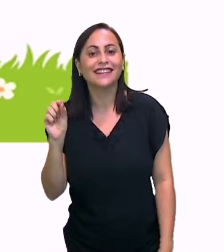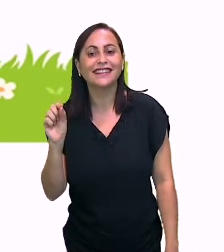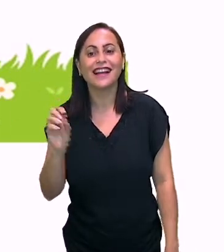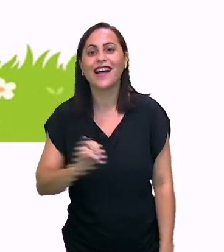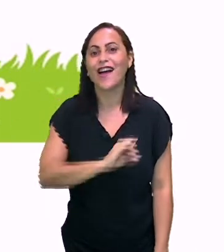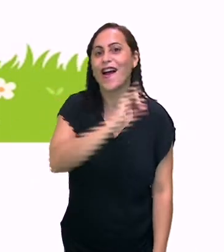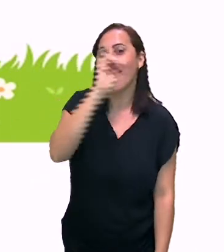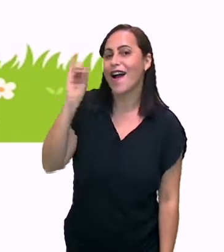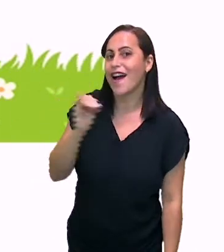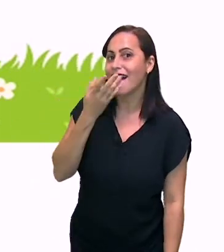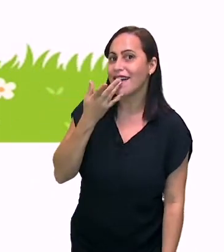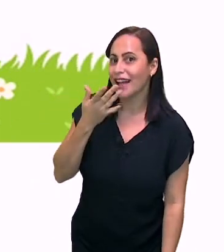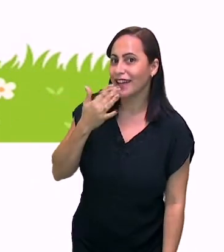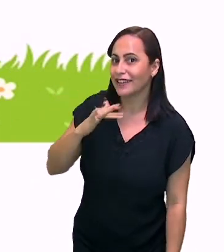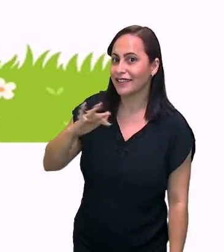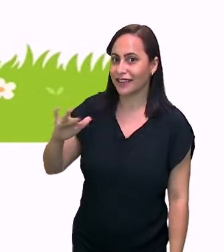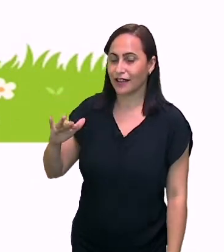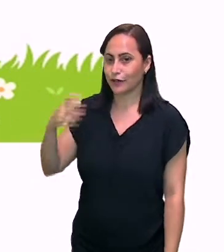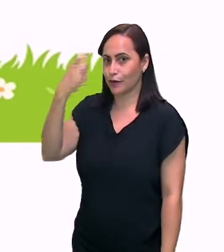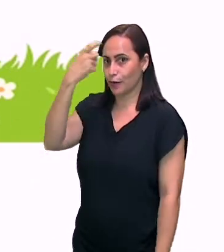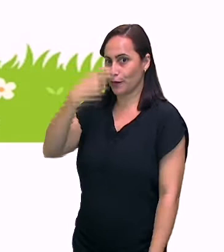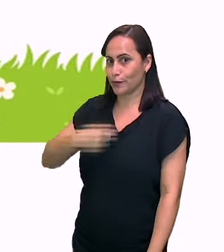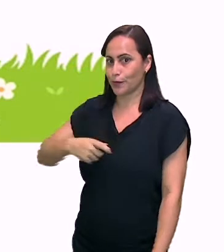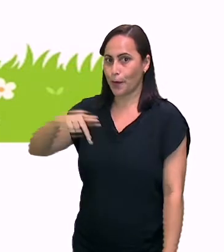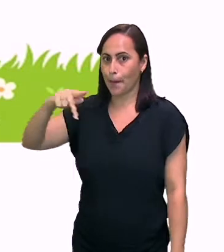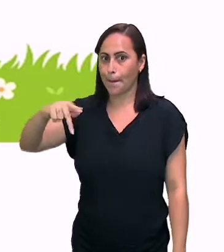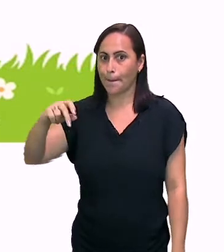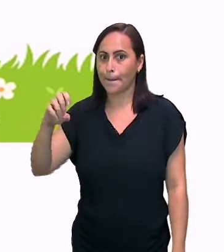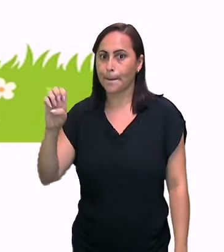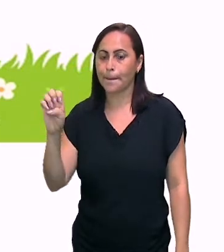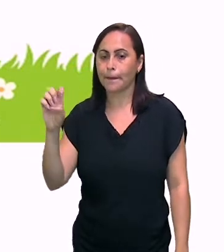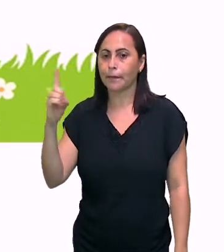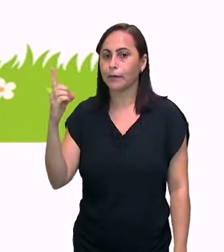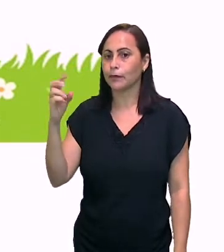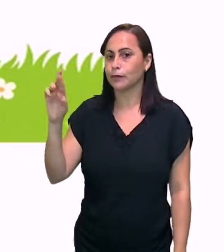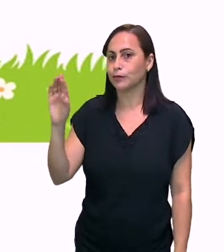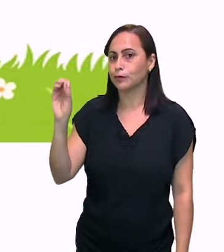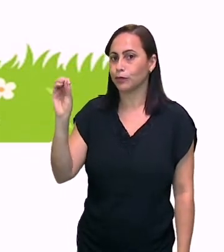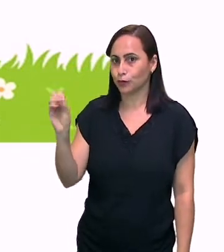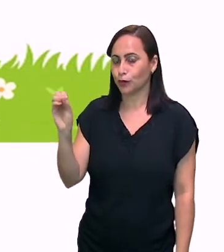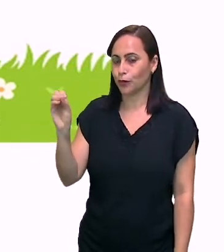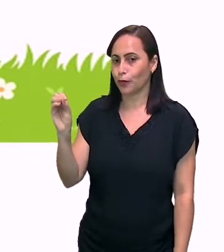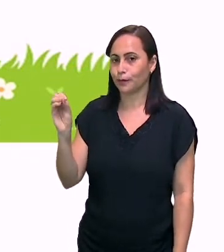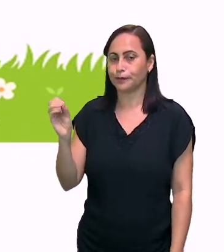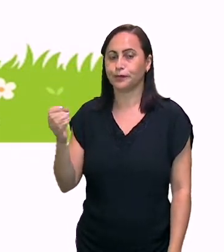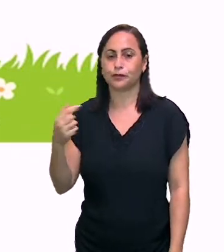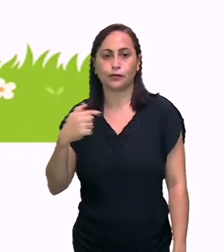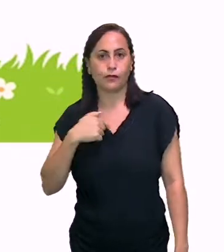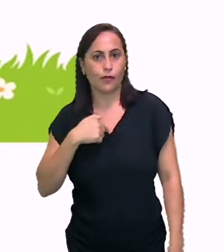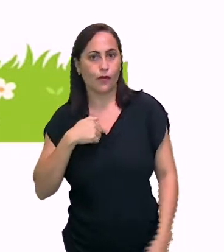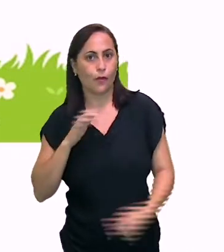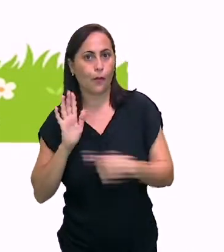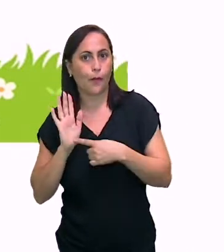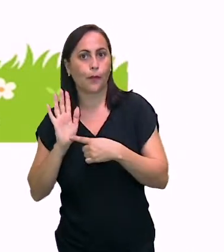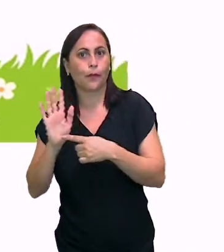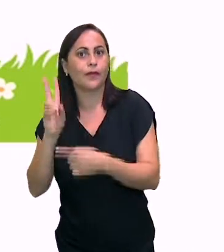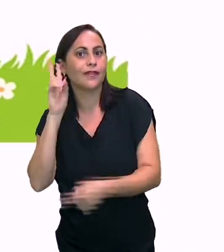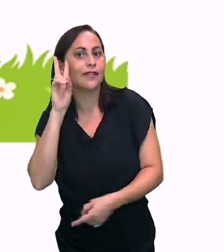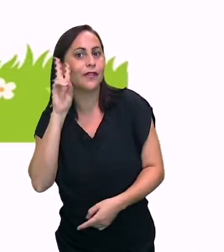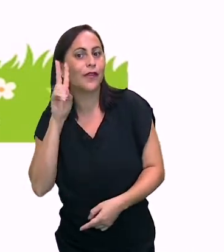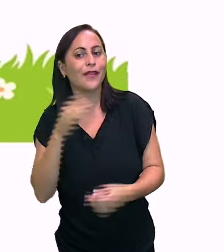Oi, crianças! Eu sou o Pedro. Vim contar uma história para